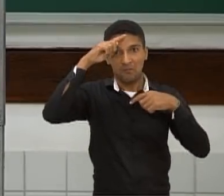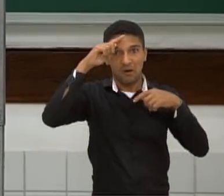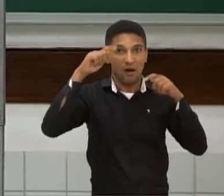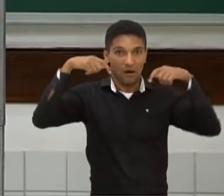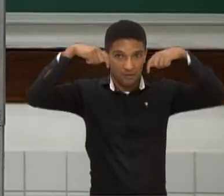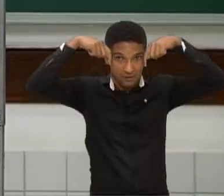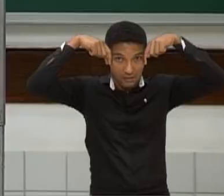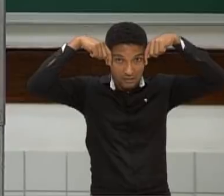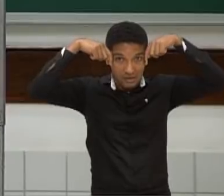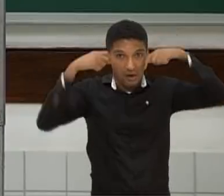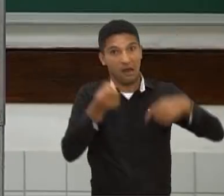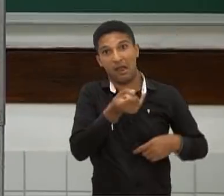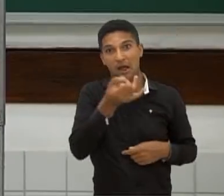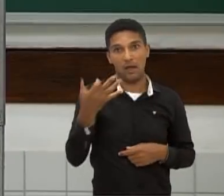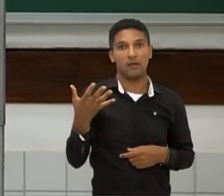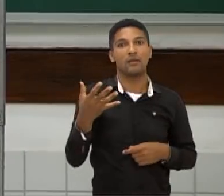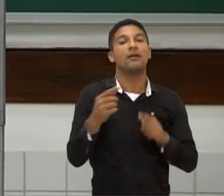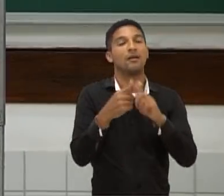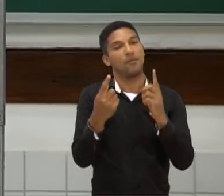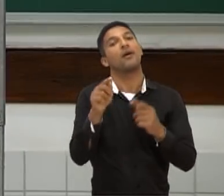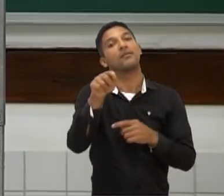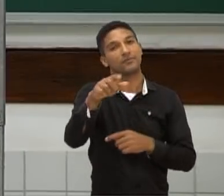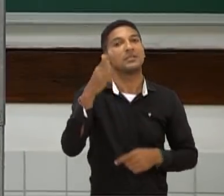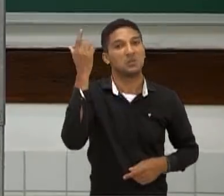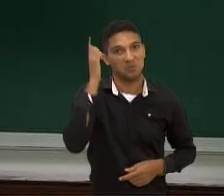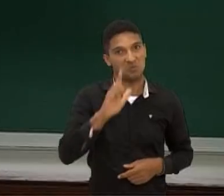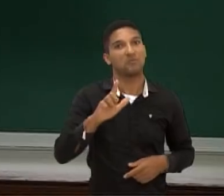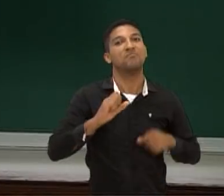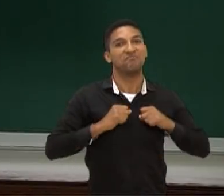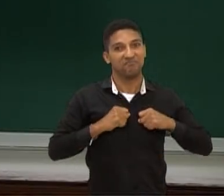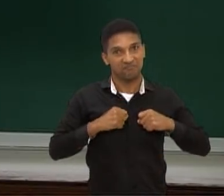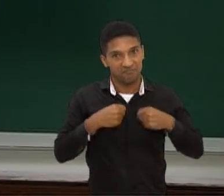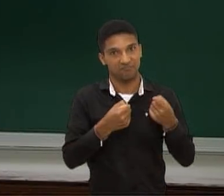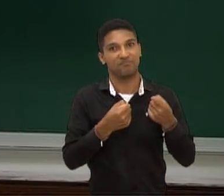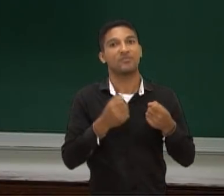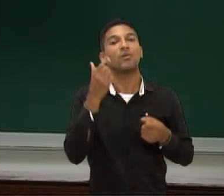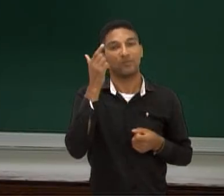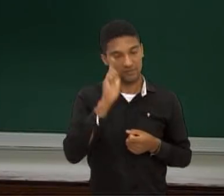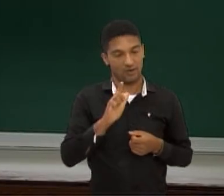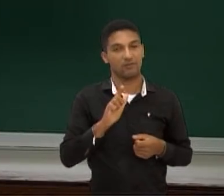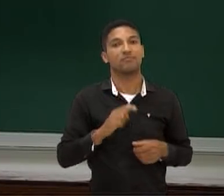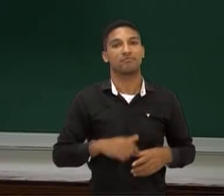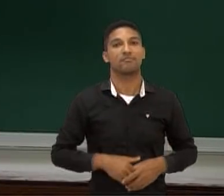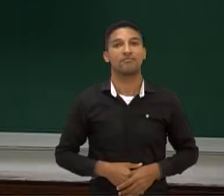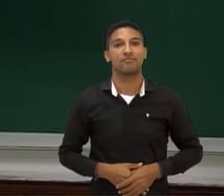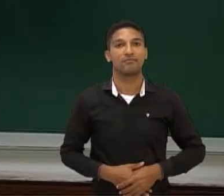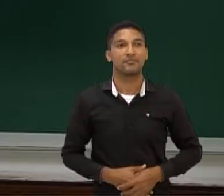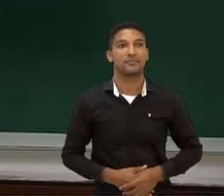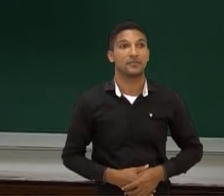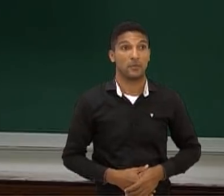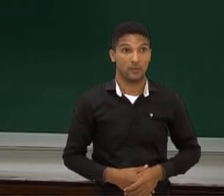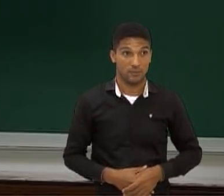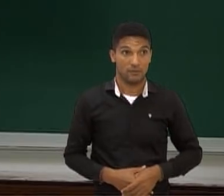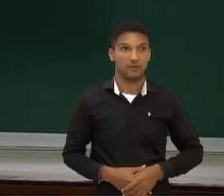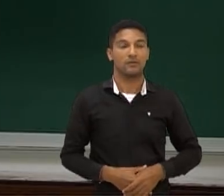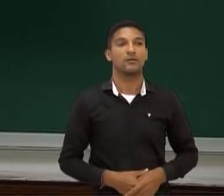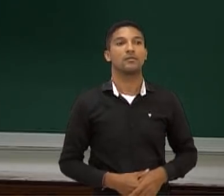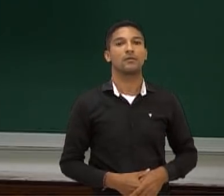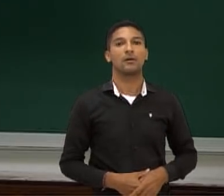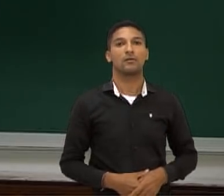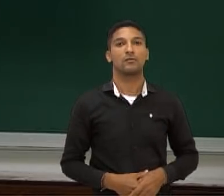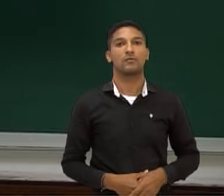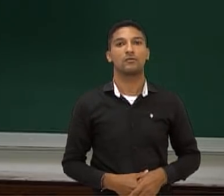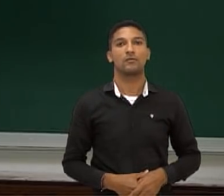com calma aqui que dá certo, tá bom, pessoal? Então, olha lá, eu tenho ali, os polígonos são nomeados de acordo com os